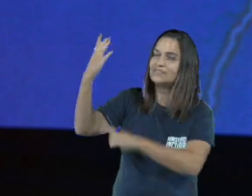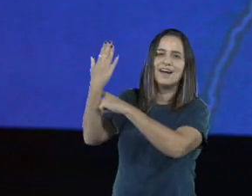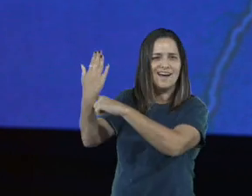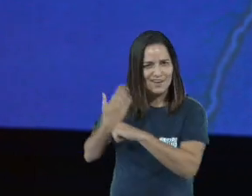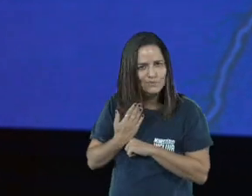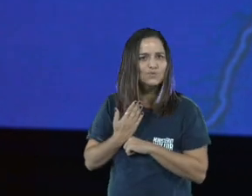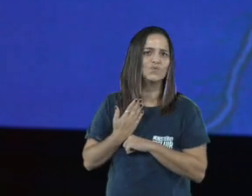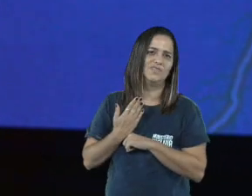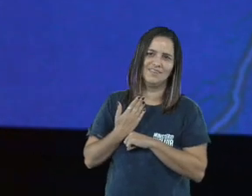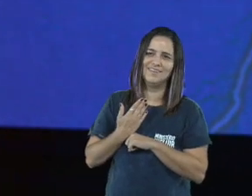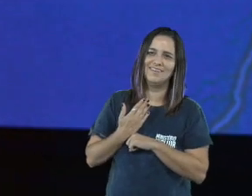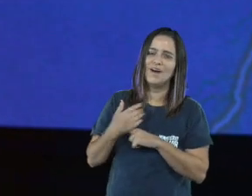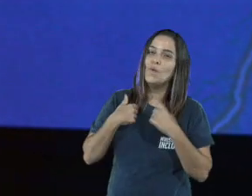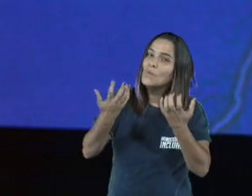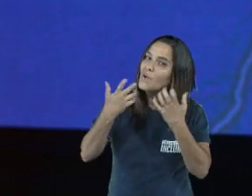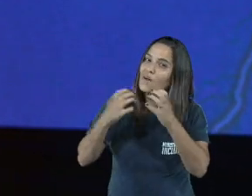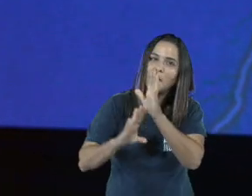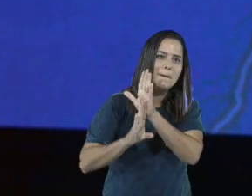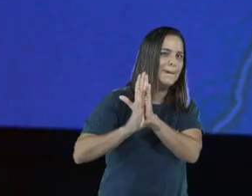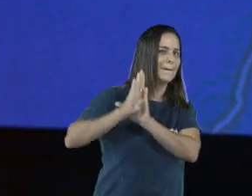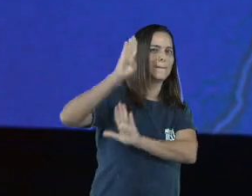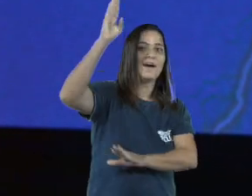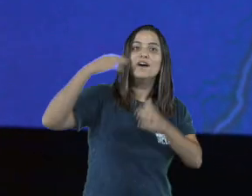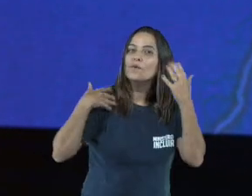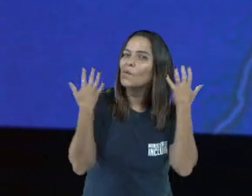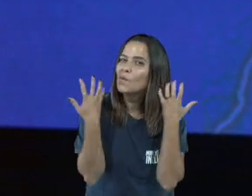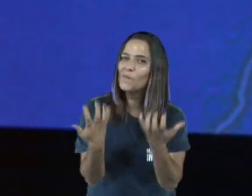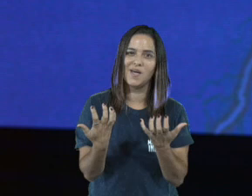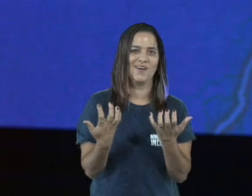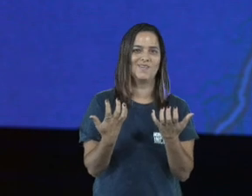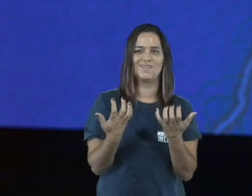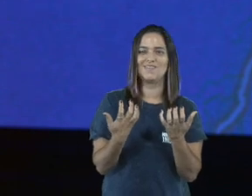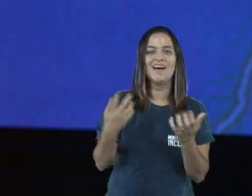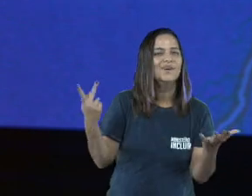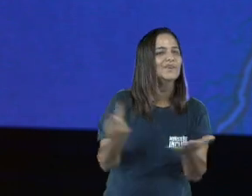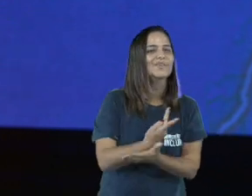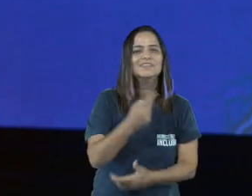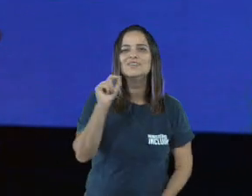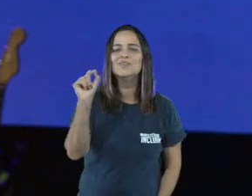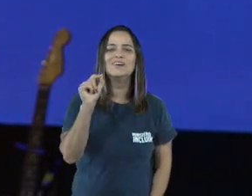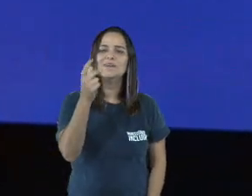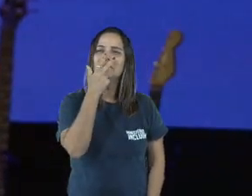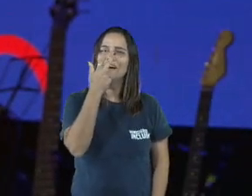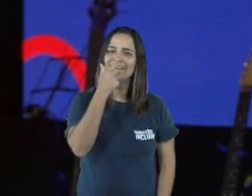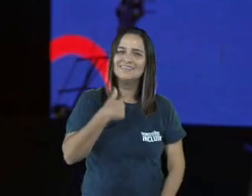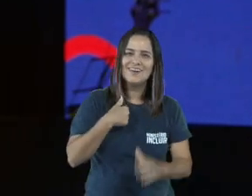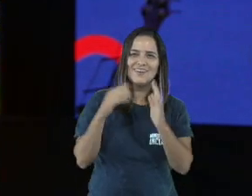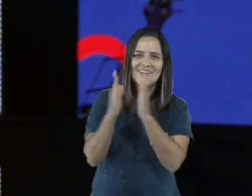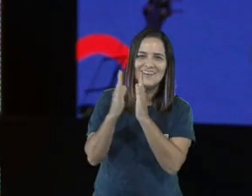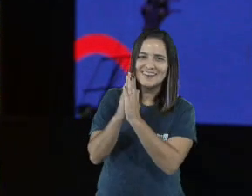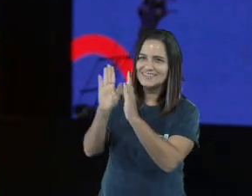e foi o que eu fiz com Deus aquele dia uma aliança um pedido com Coração Quebrantado humildemente